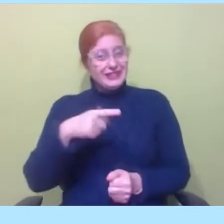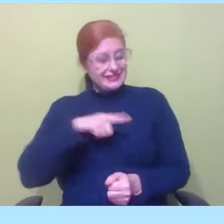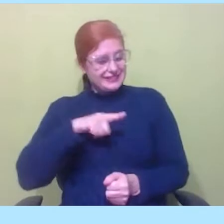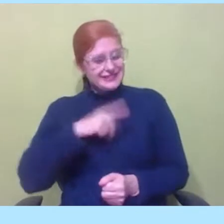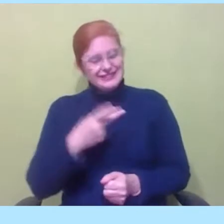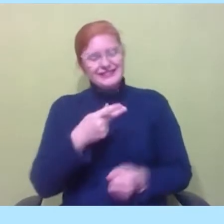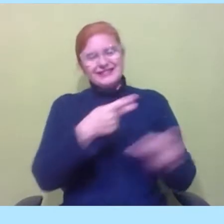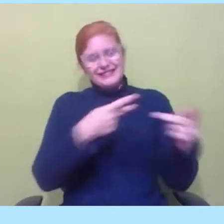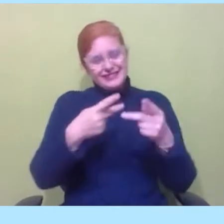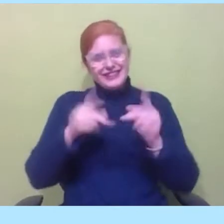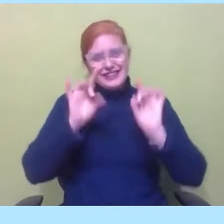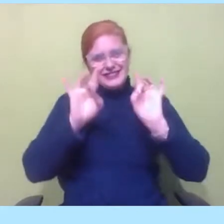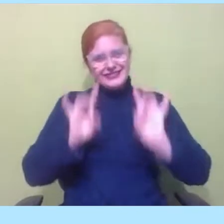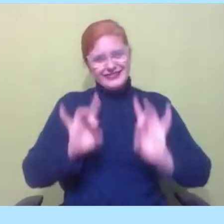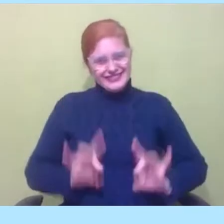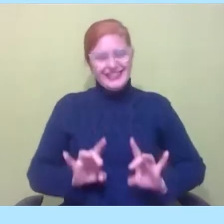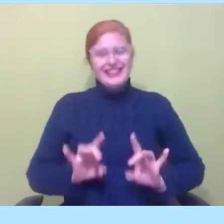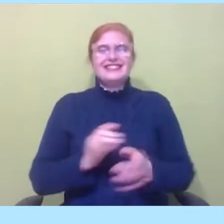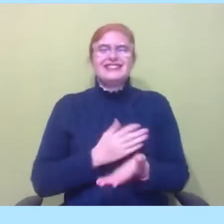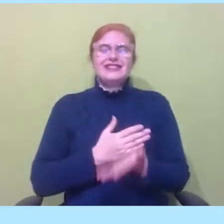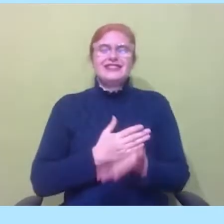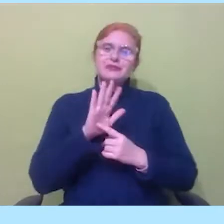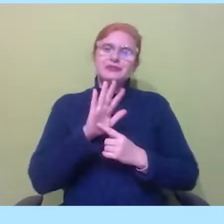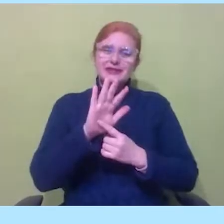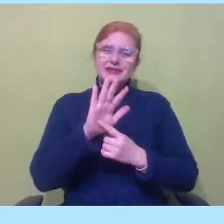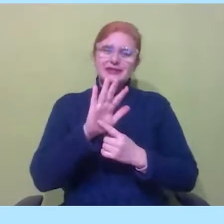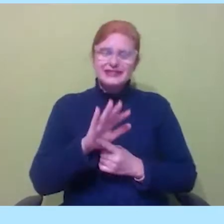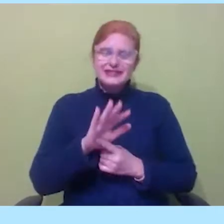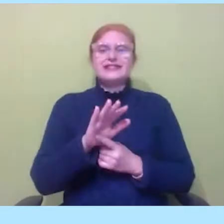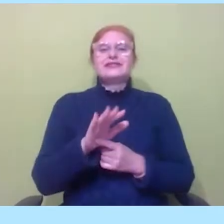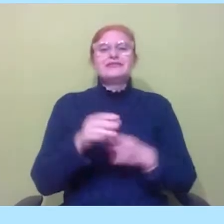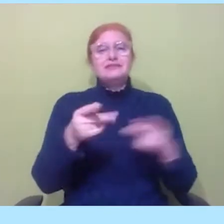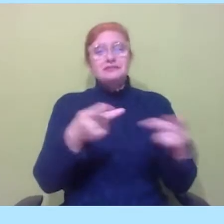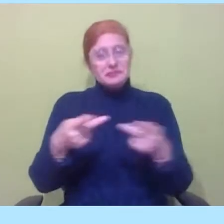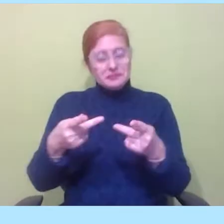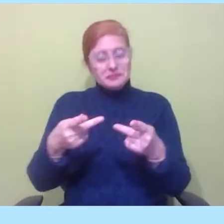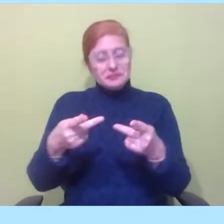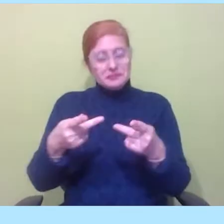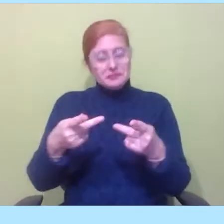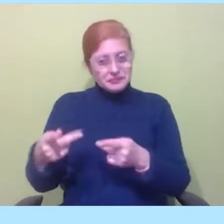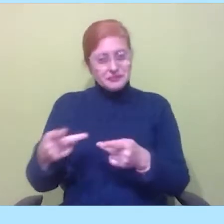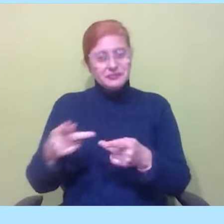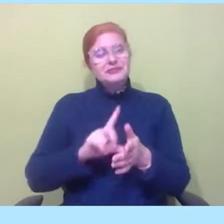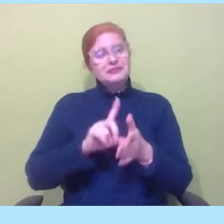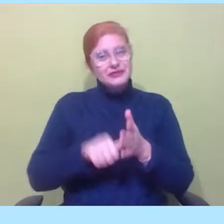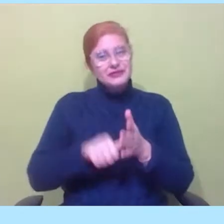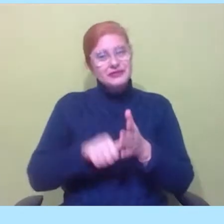Vou começar apresentando vocês e vou passar a bola para vocês se apresentarem, né?